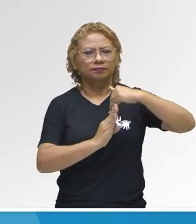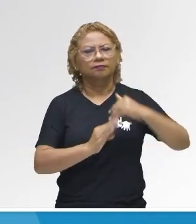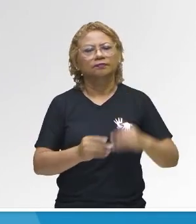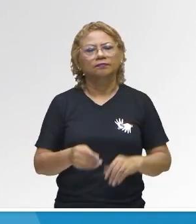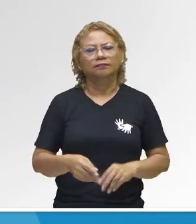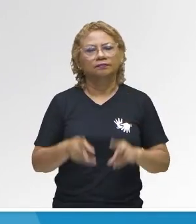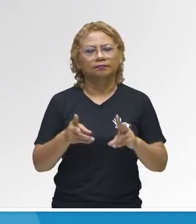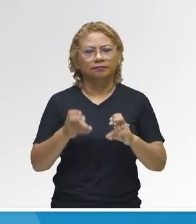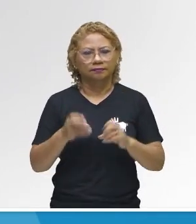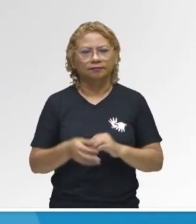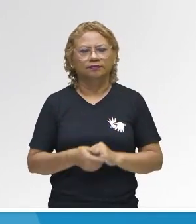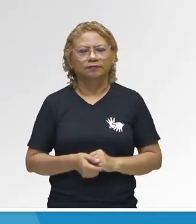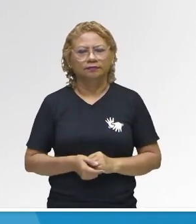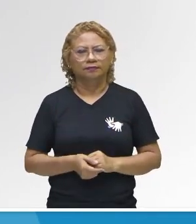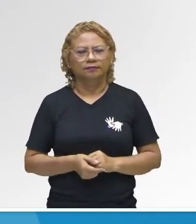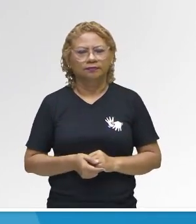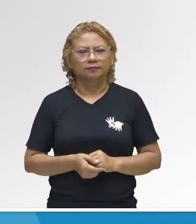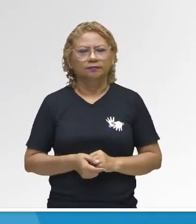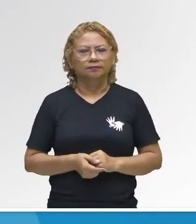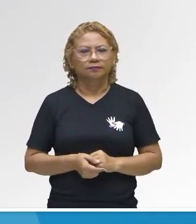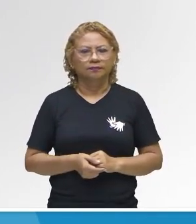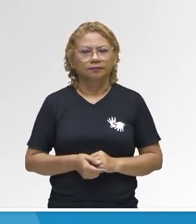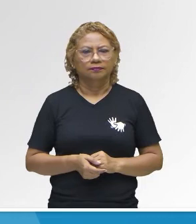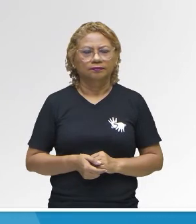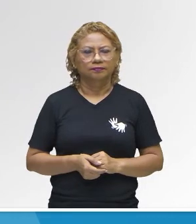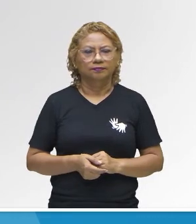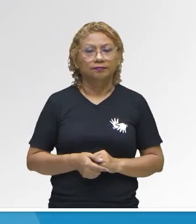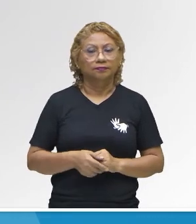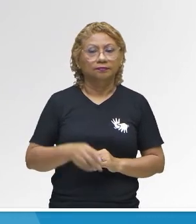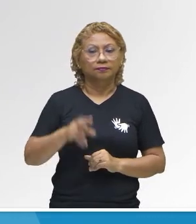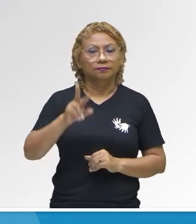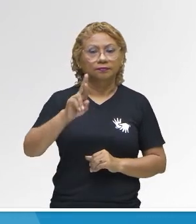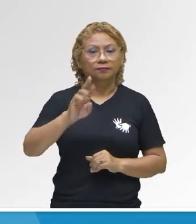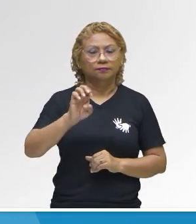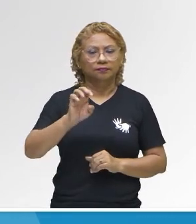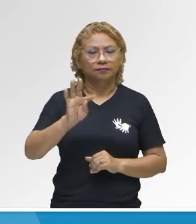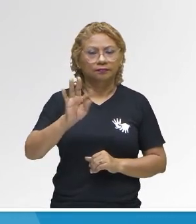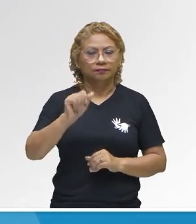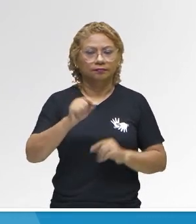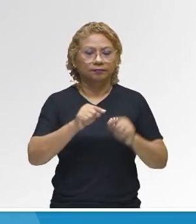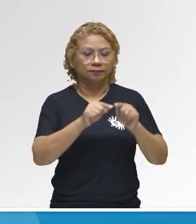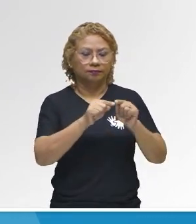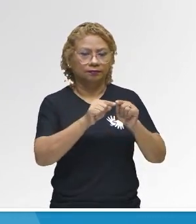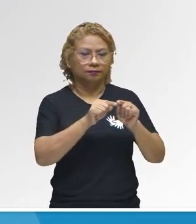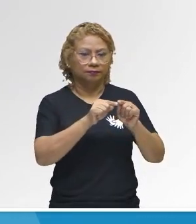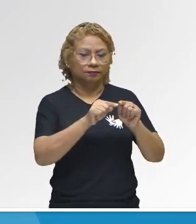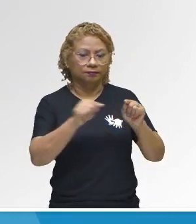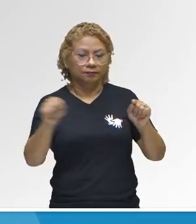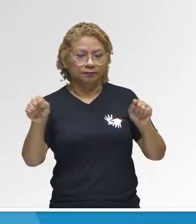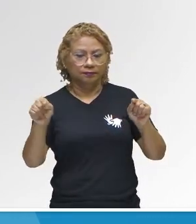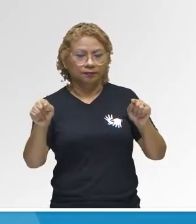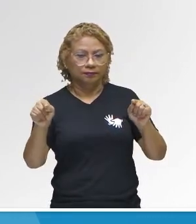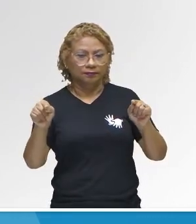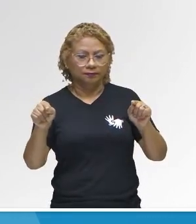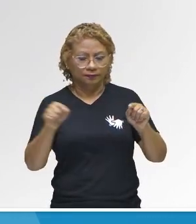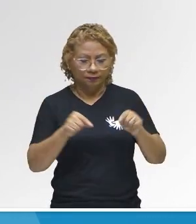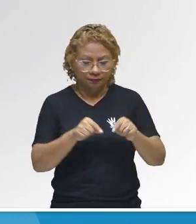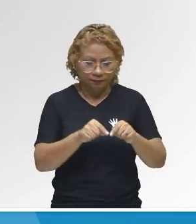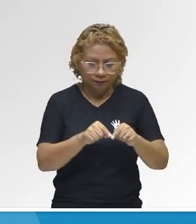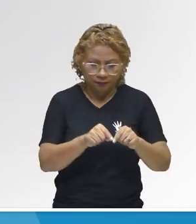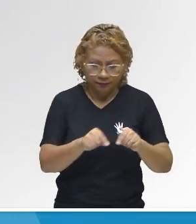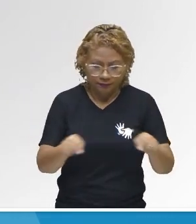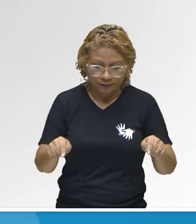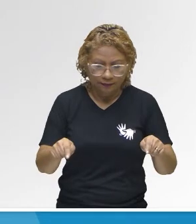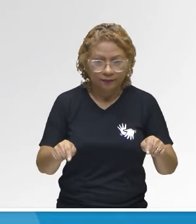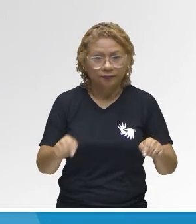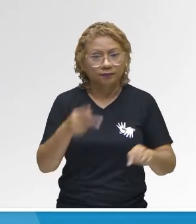ortogonal de uma reta sobre um plano é sempre uma reta. Ele está afirmando